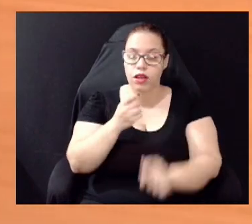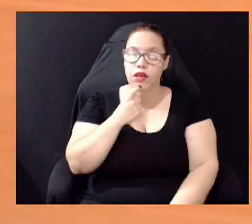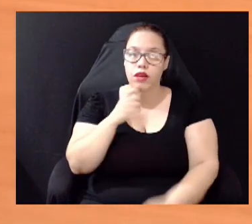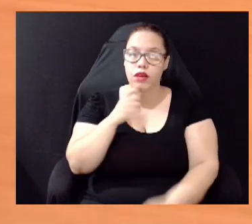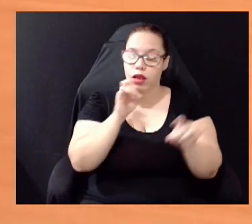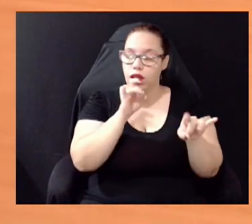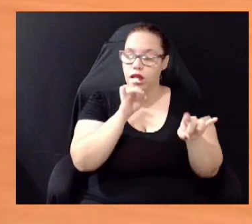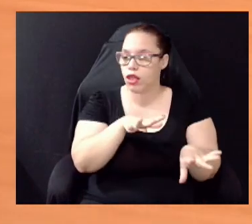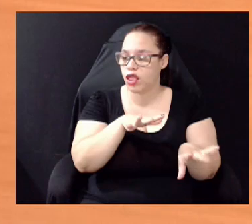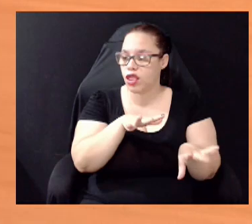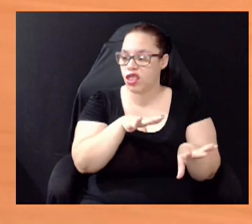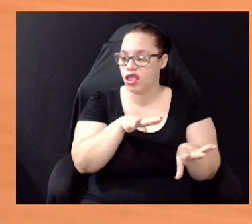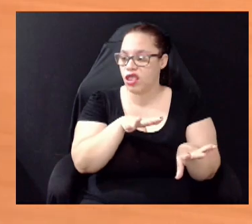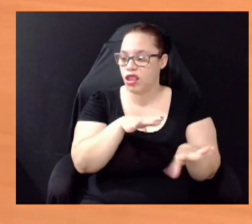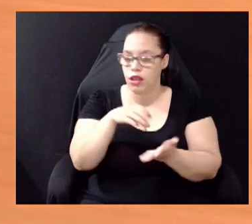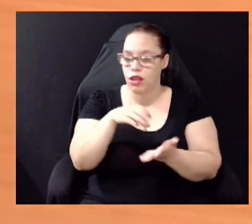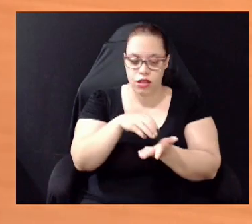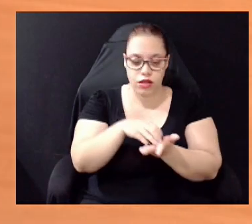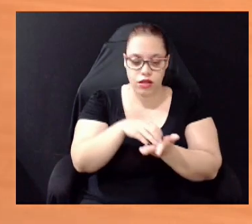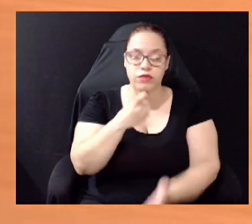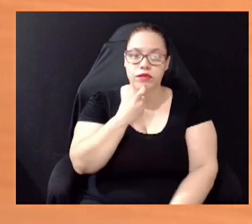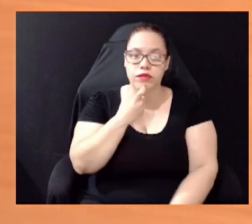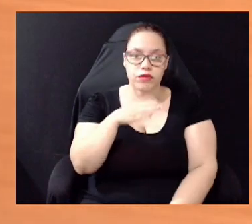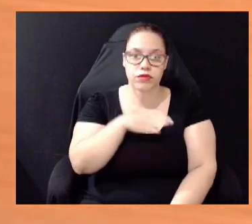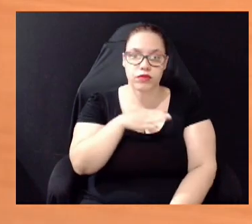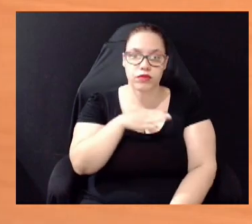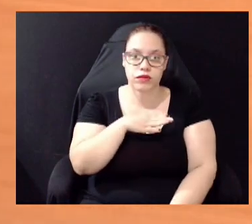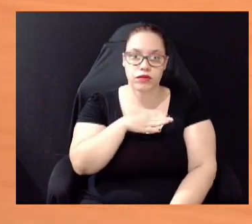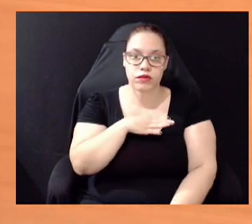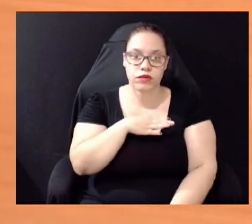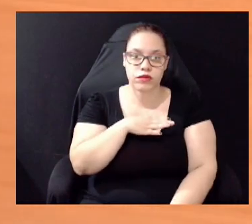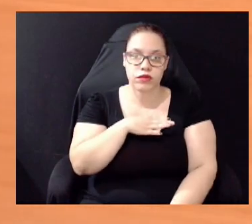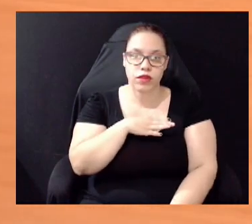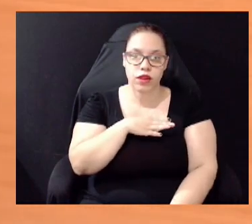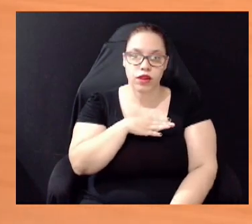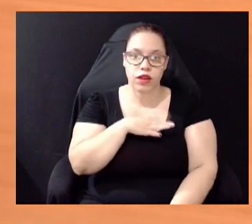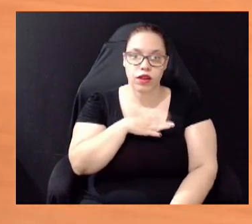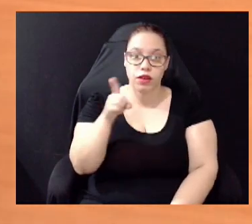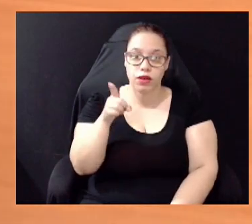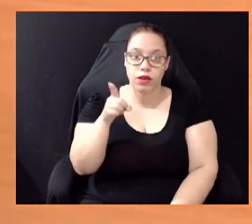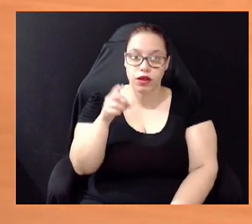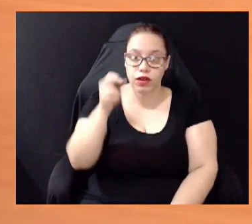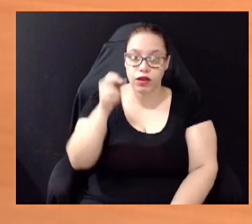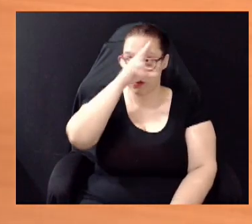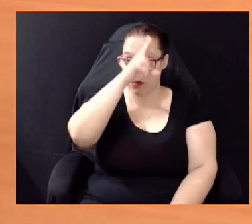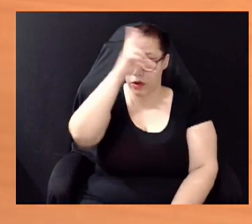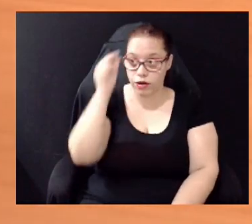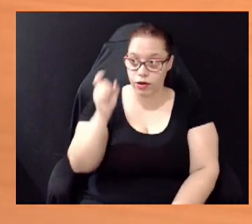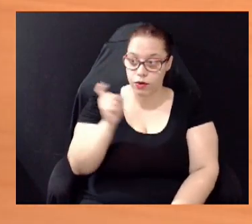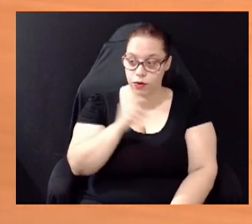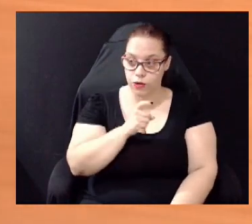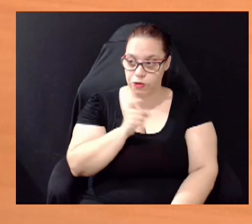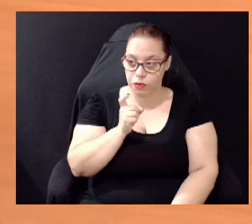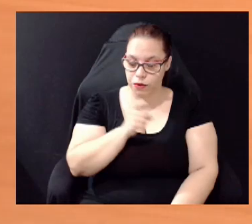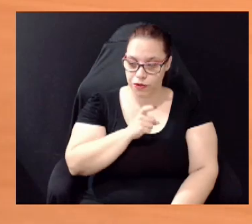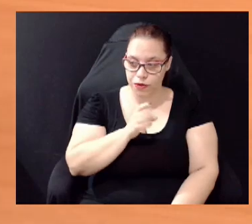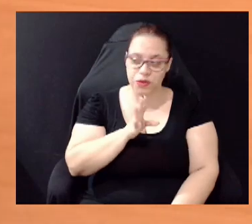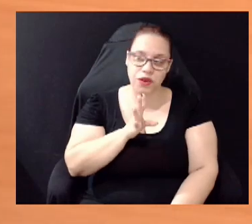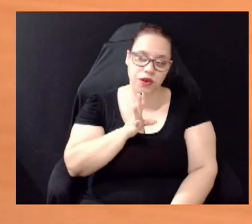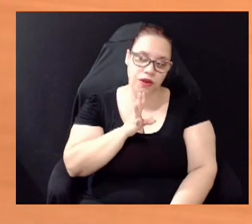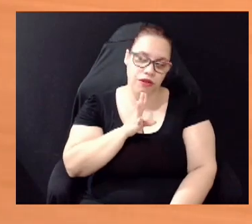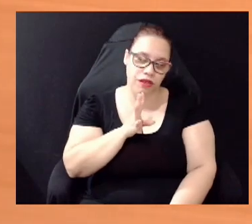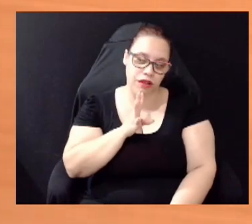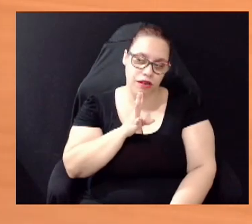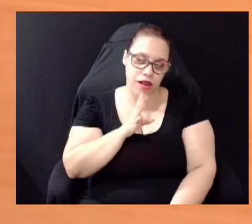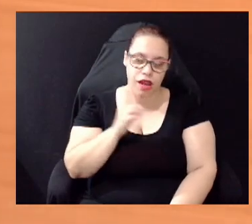de Campinas, né, e ele é o prefeito TikTok, né, como todo mundo conhece, ele adora gravar o TikTok, eu